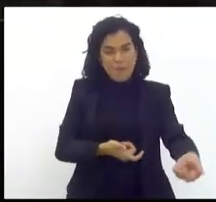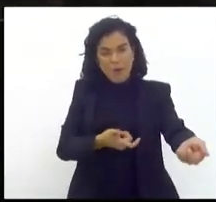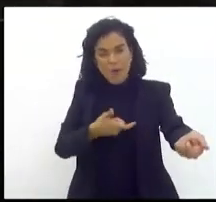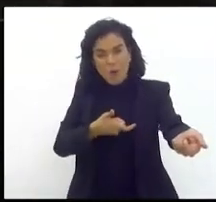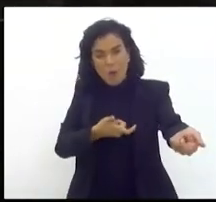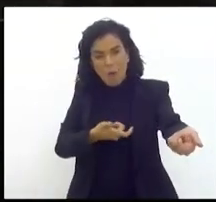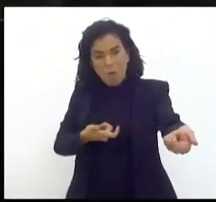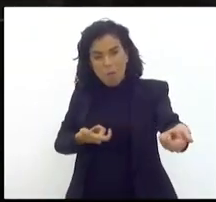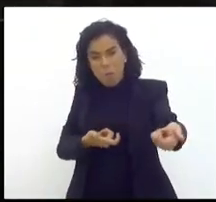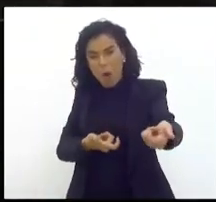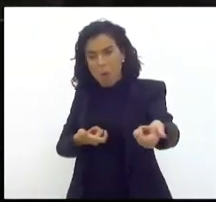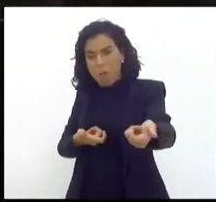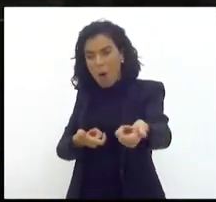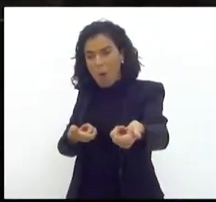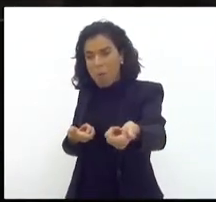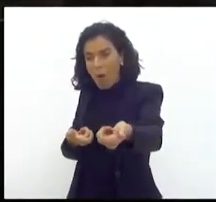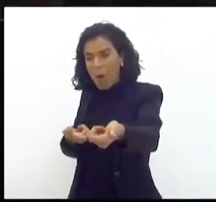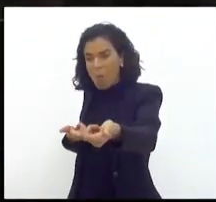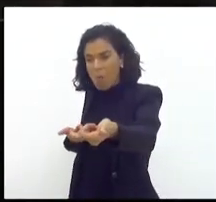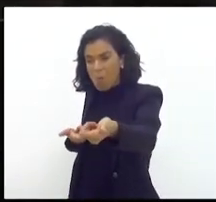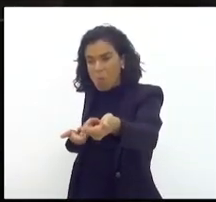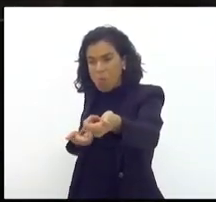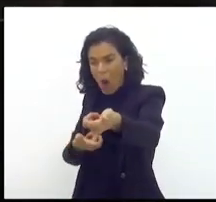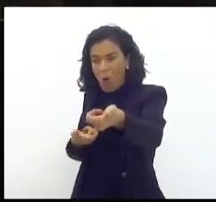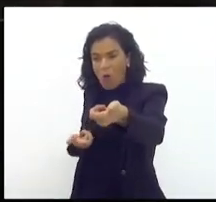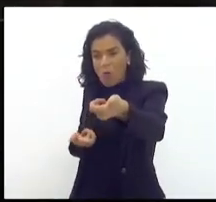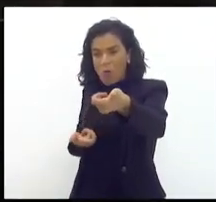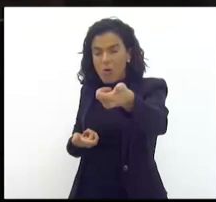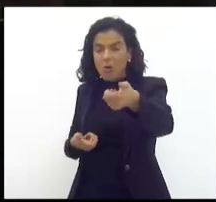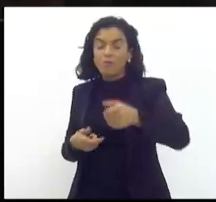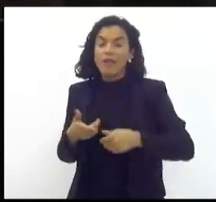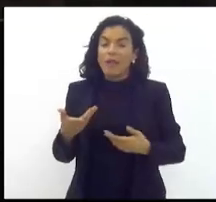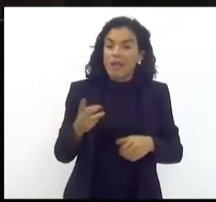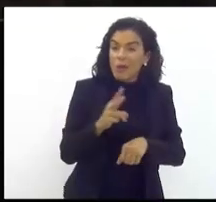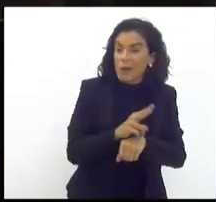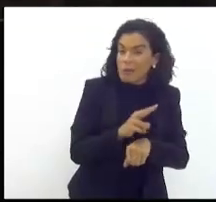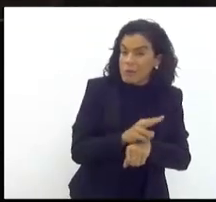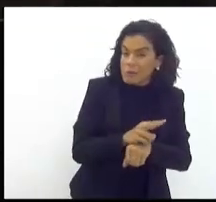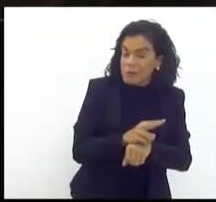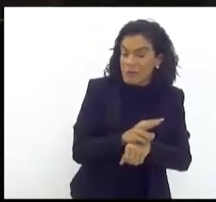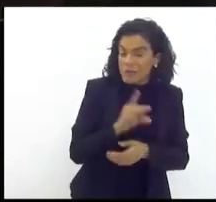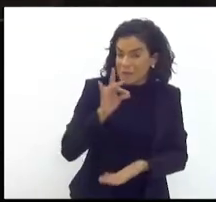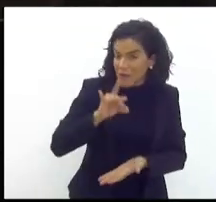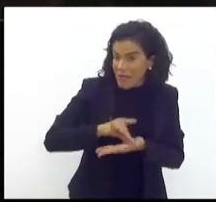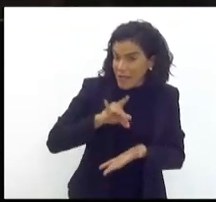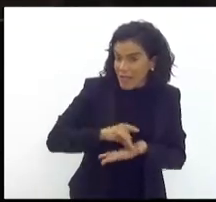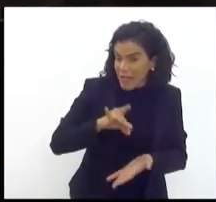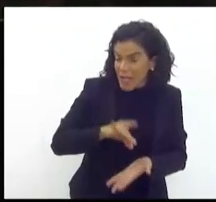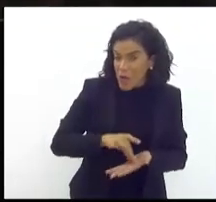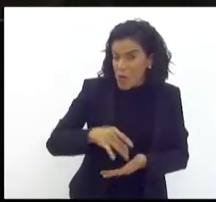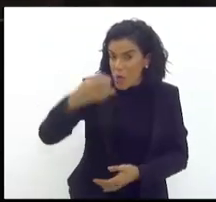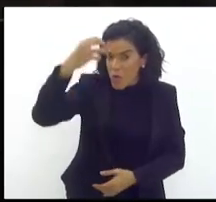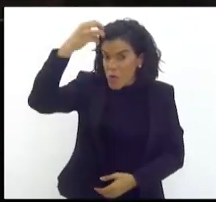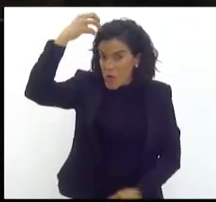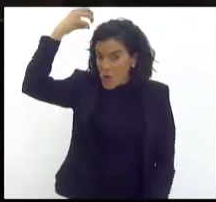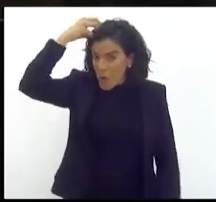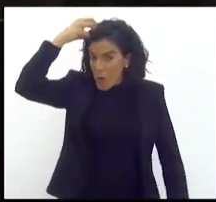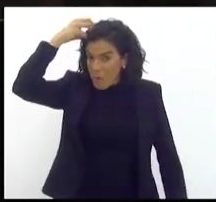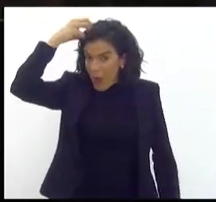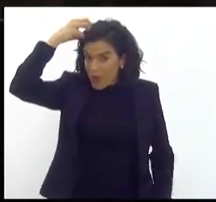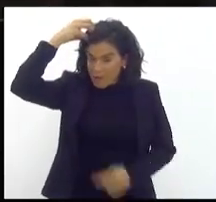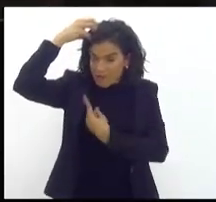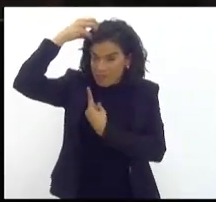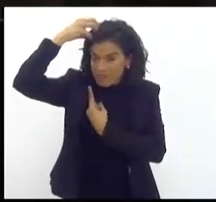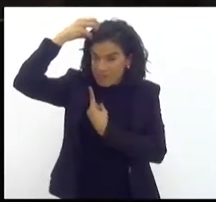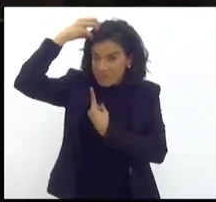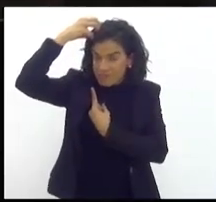do Estado em cada favela e periferia do Rio de Janeiro enquanto isso os verdadeiros culpados por essa lógica